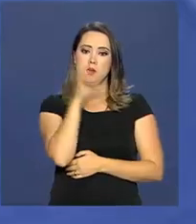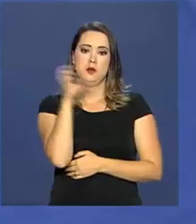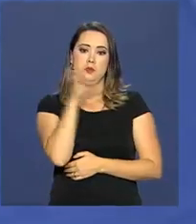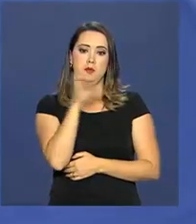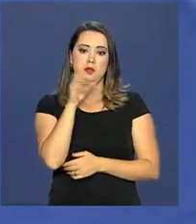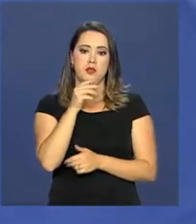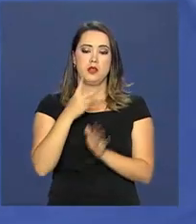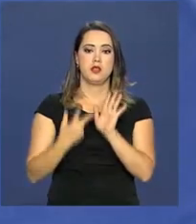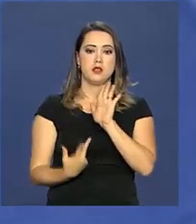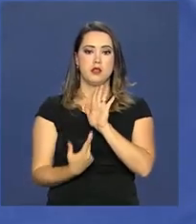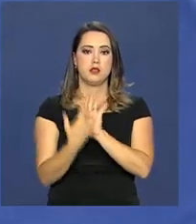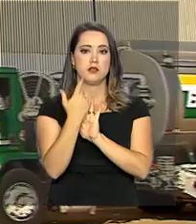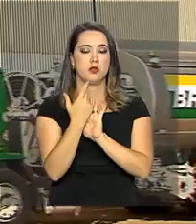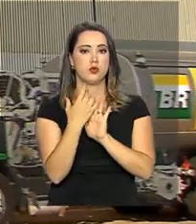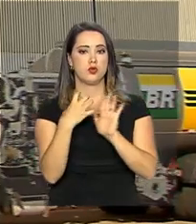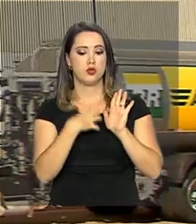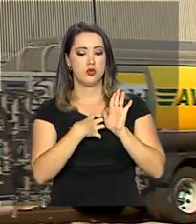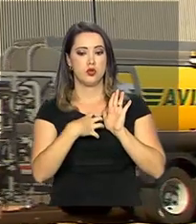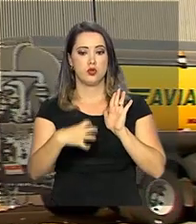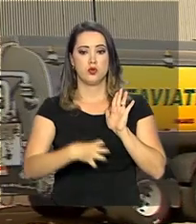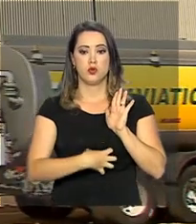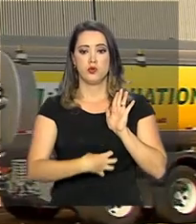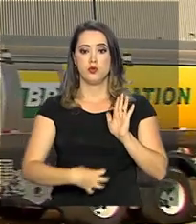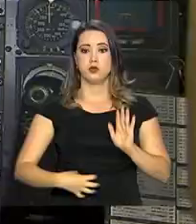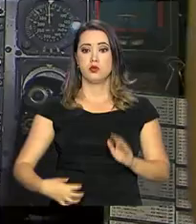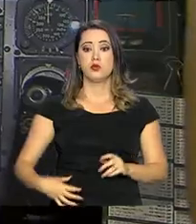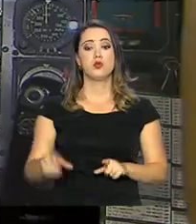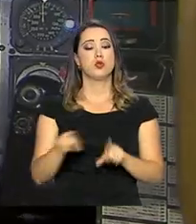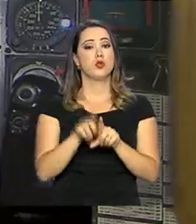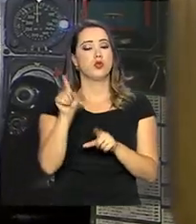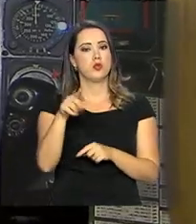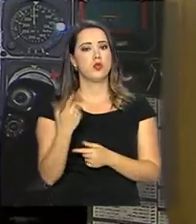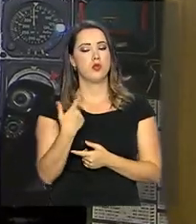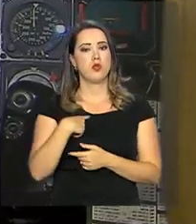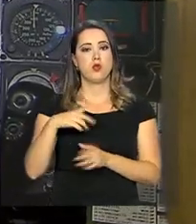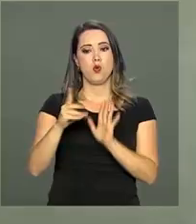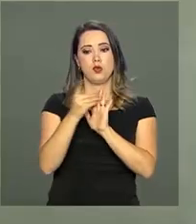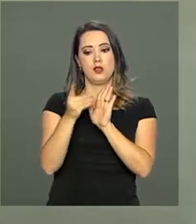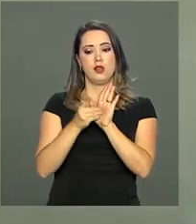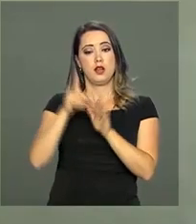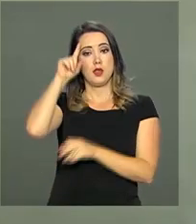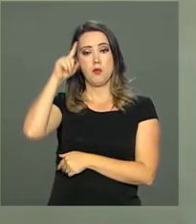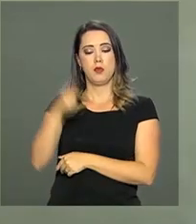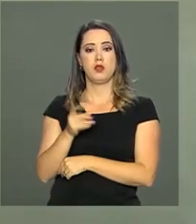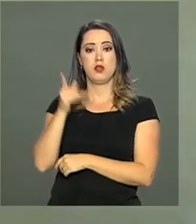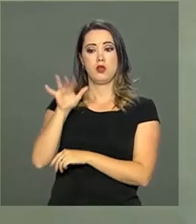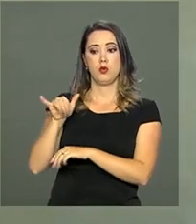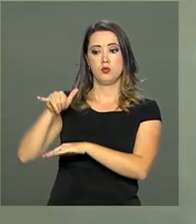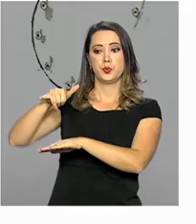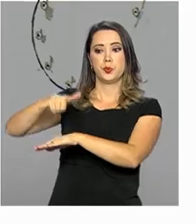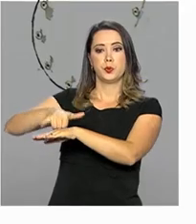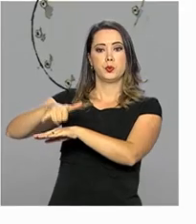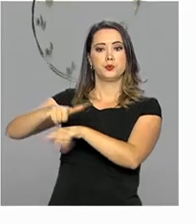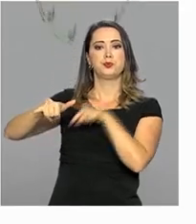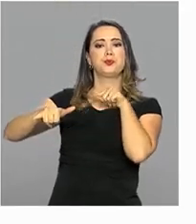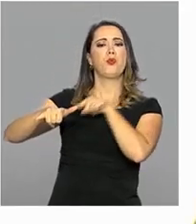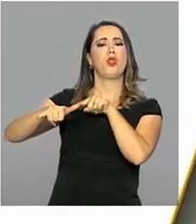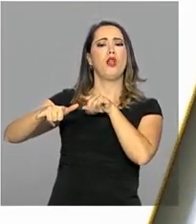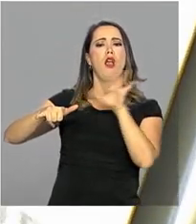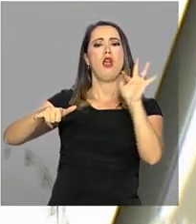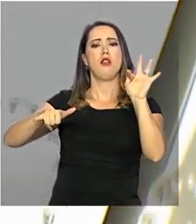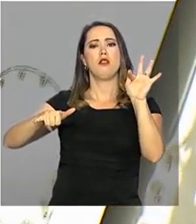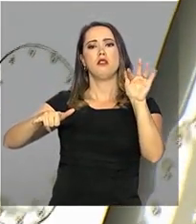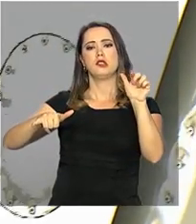no transplante de órgãos um decreto determina que uma aeronave da força aérea brasileira fab permaneça em